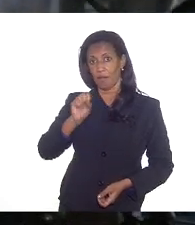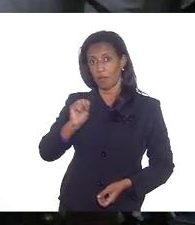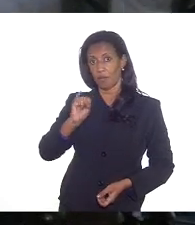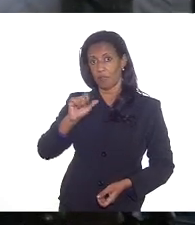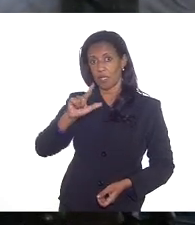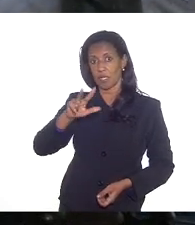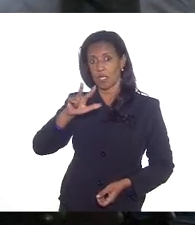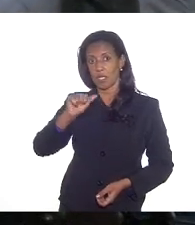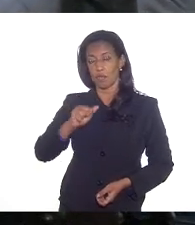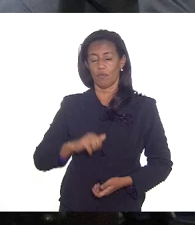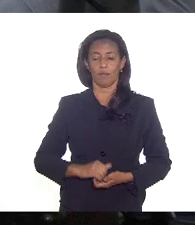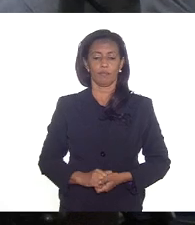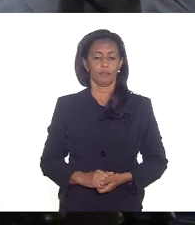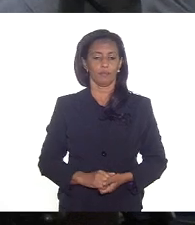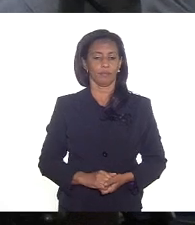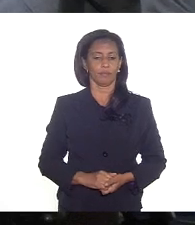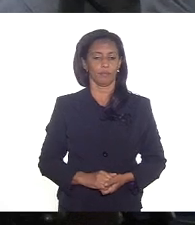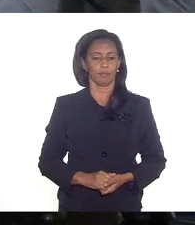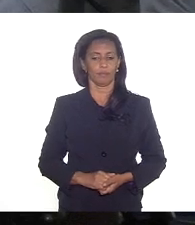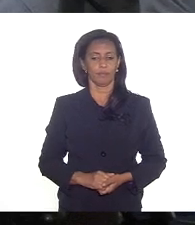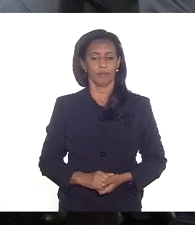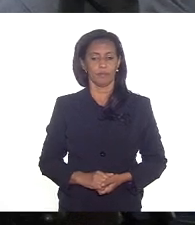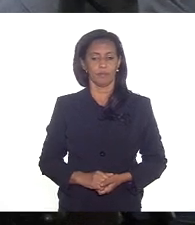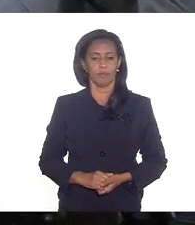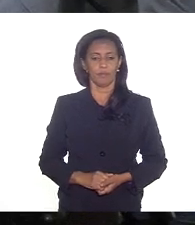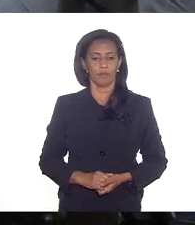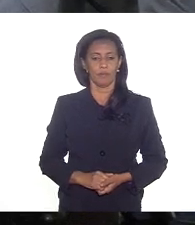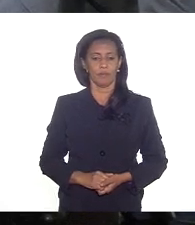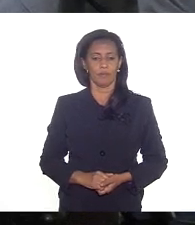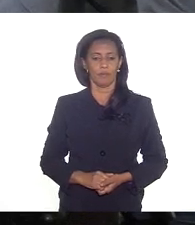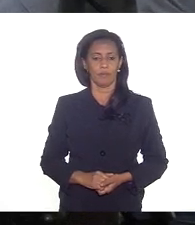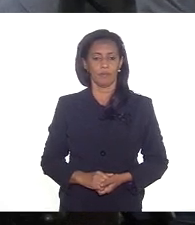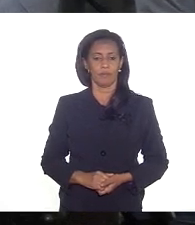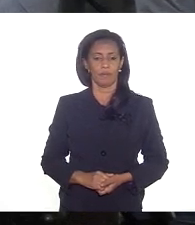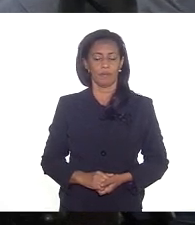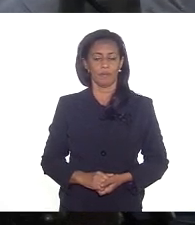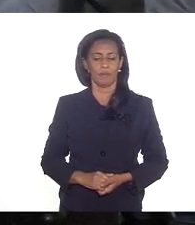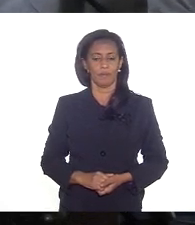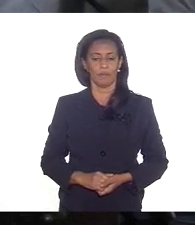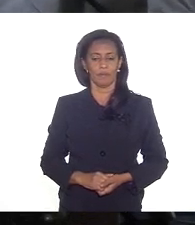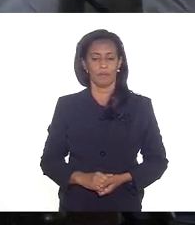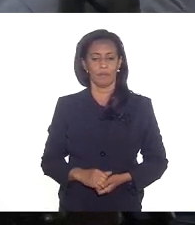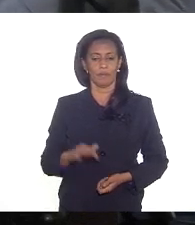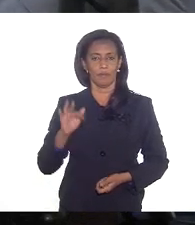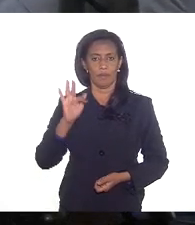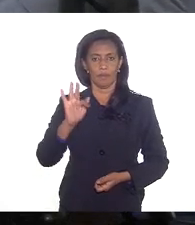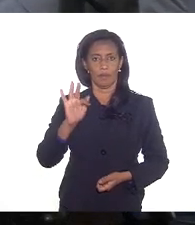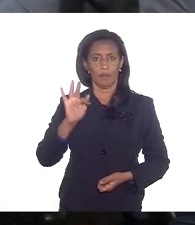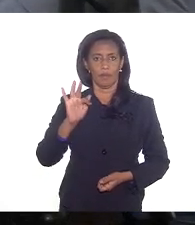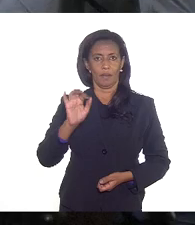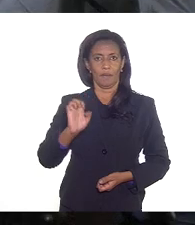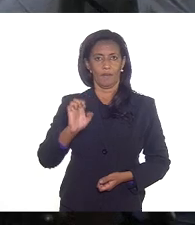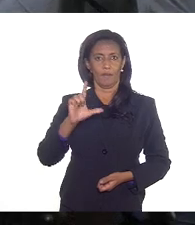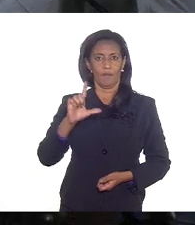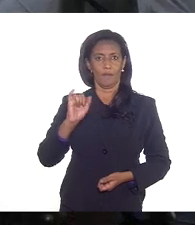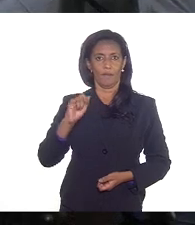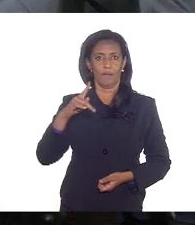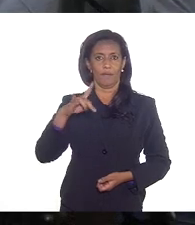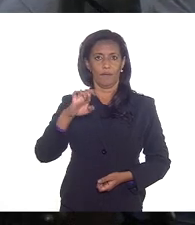o deputado Fábio Silva o deputado Felipe poubel